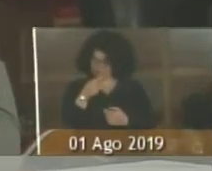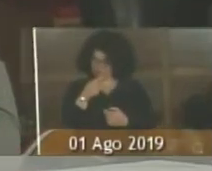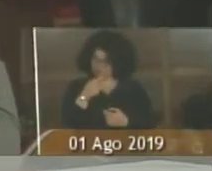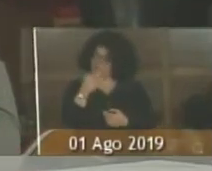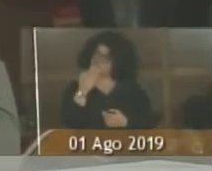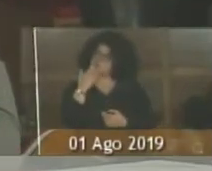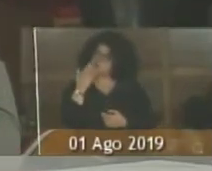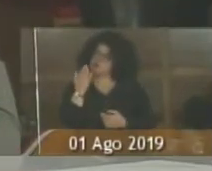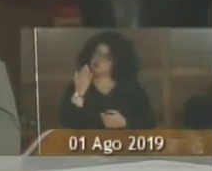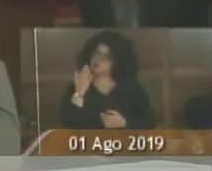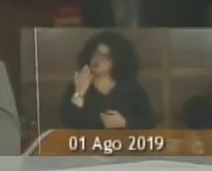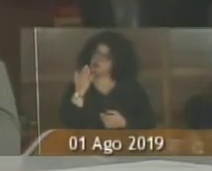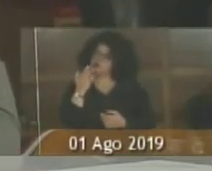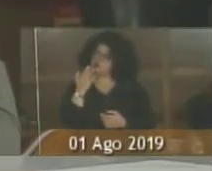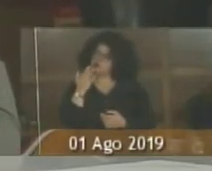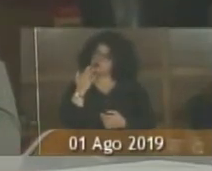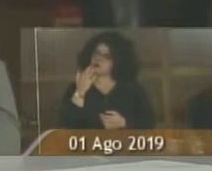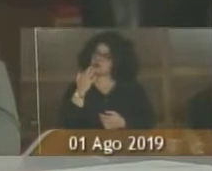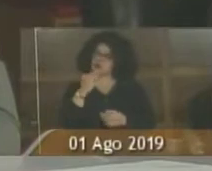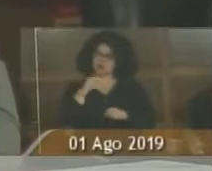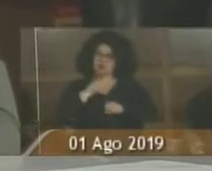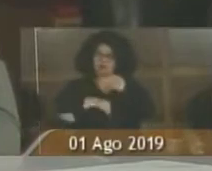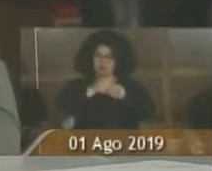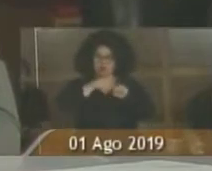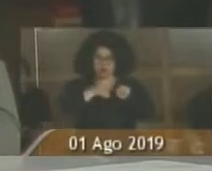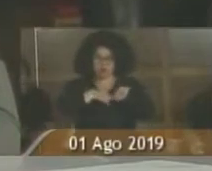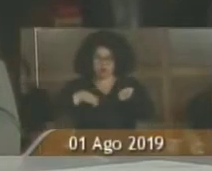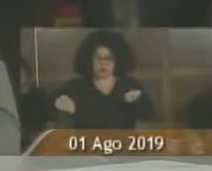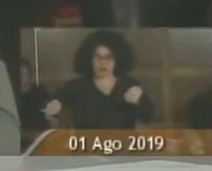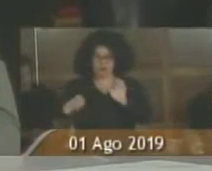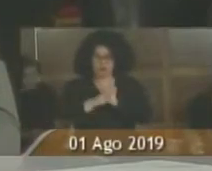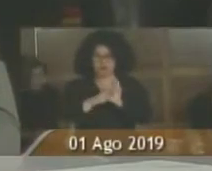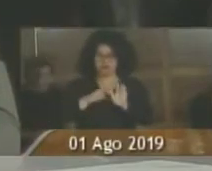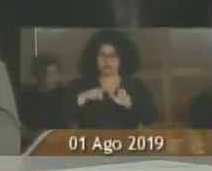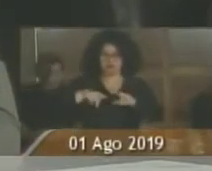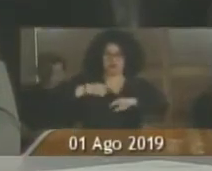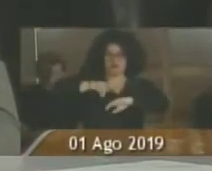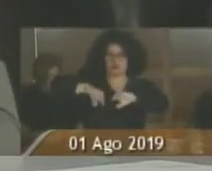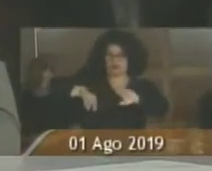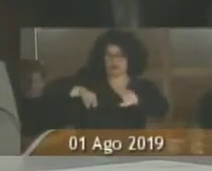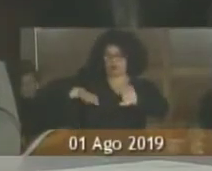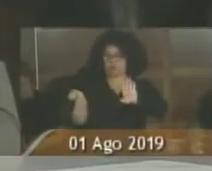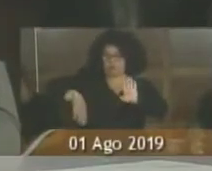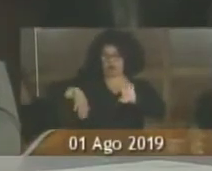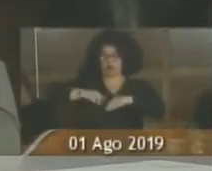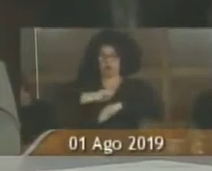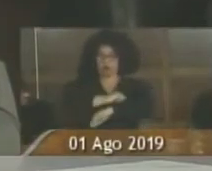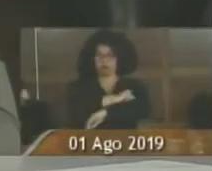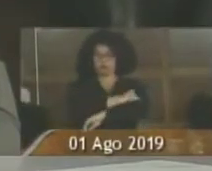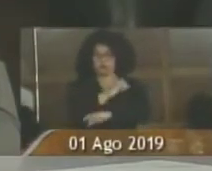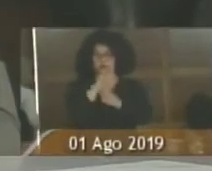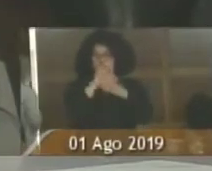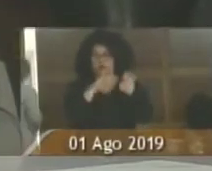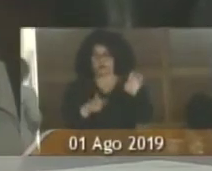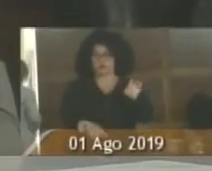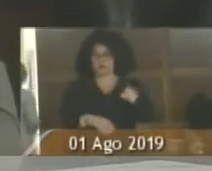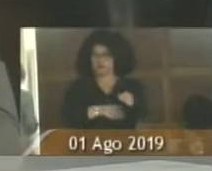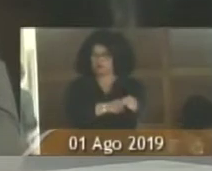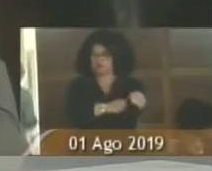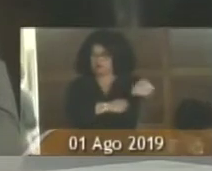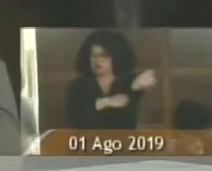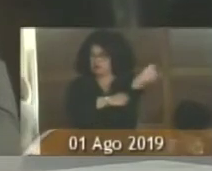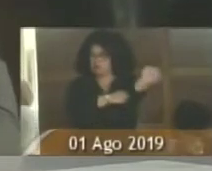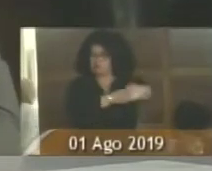bicicletário na Praia das Gordas, bairro Bonfim. Indicação 2029, indicando ao prefeito o recapeamento asfáltico na rua Maranata, bairro Nova